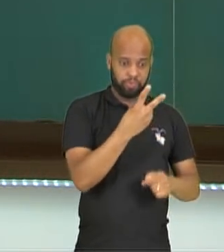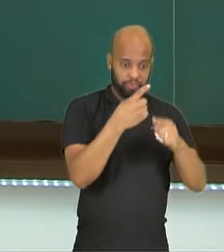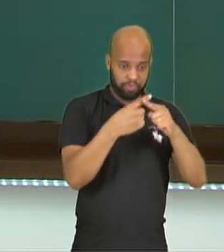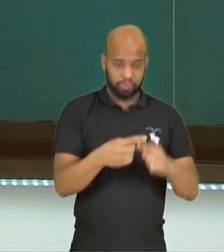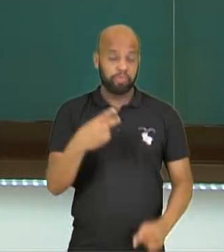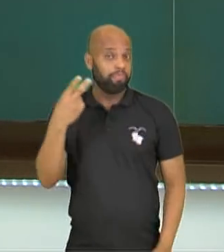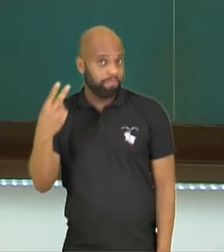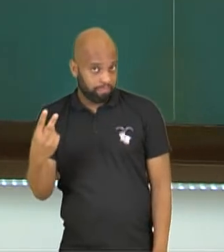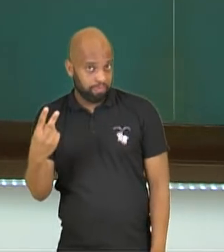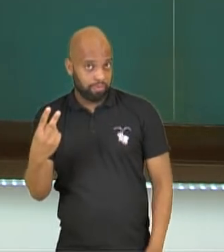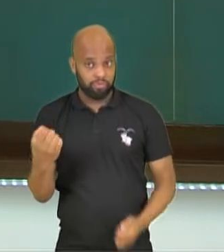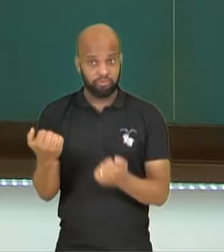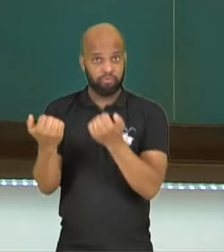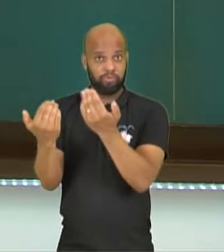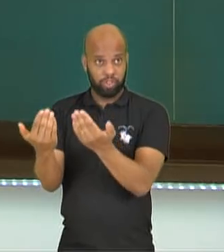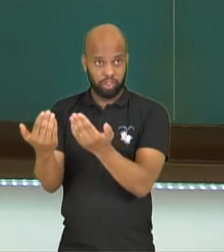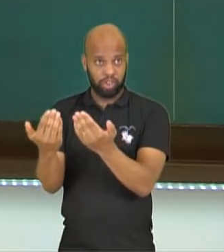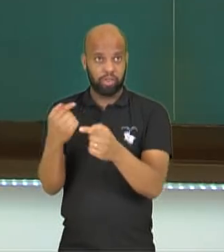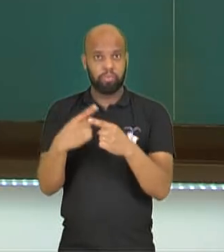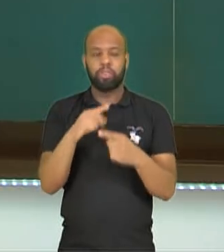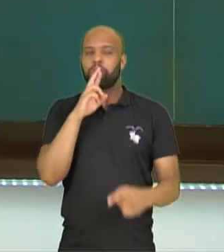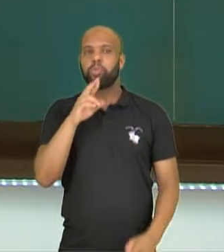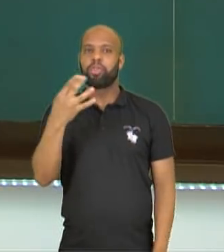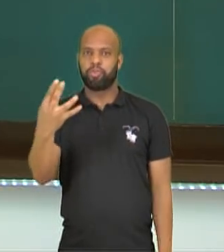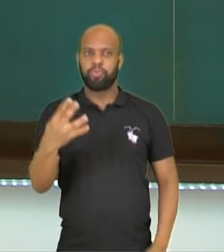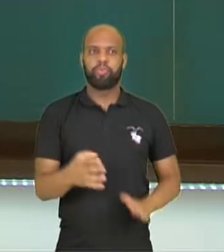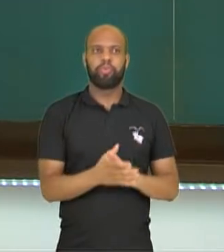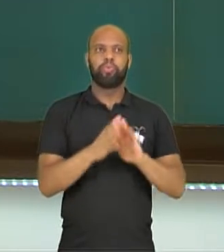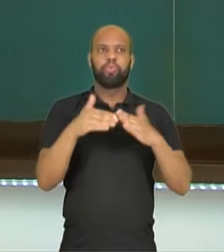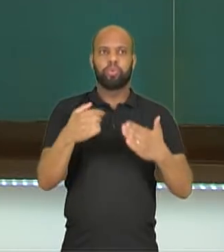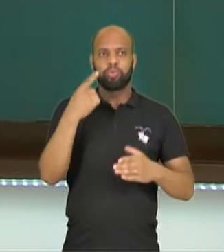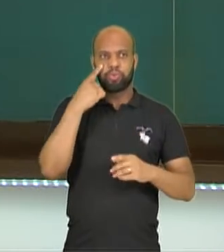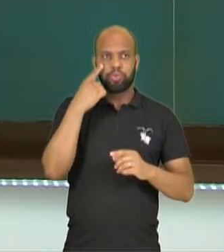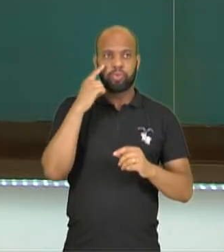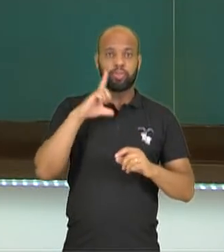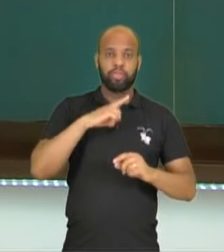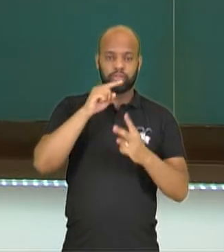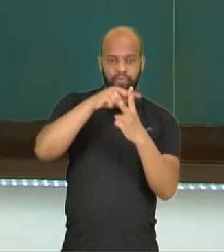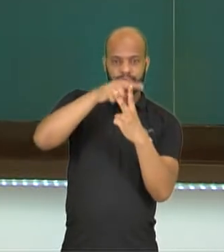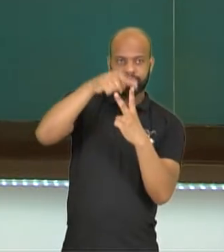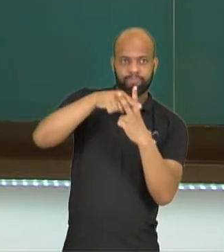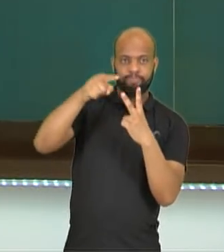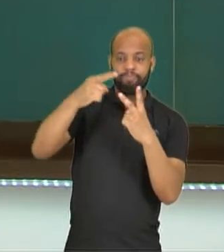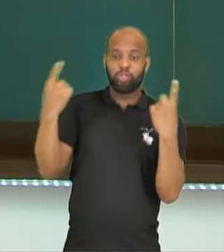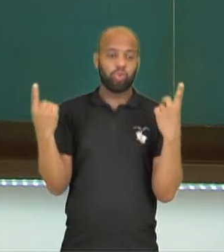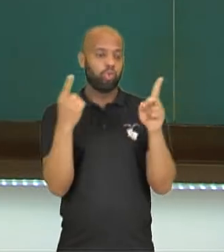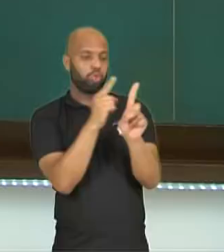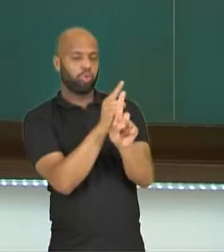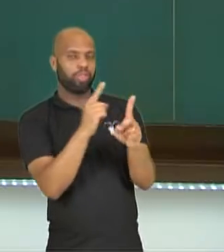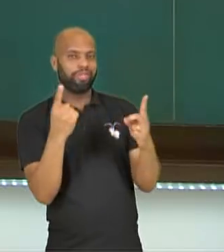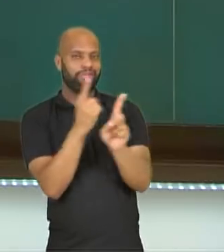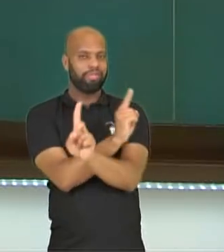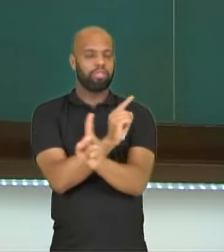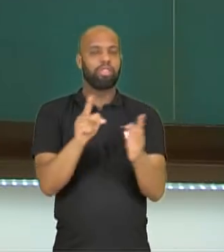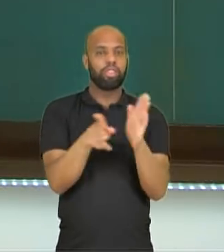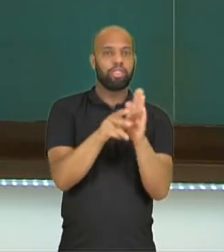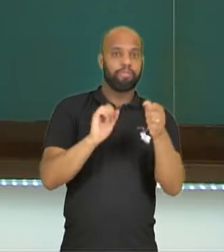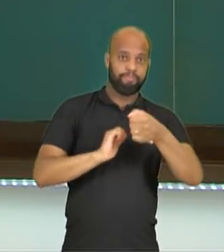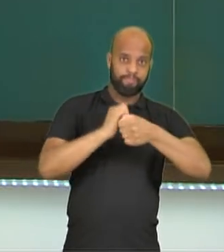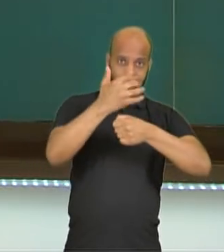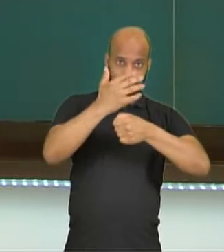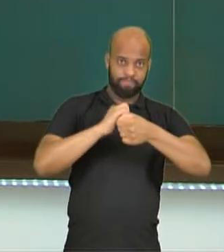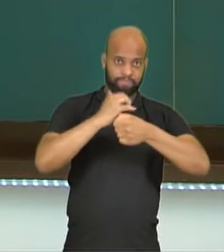2, ok? Que dá 4. Então, ó, uma raiz é o contrário da potência, tá bom?